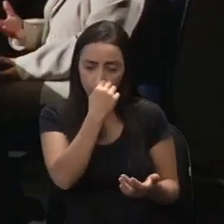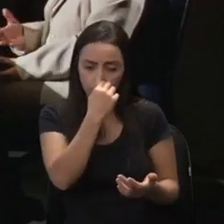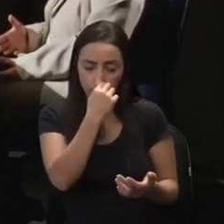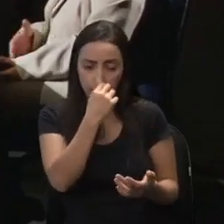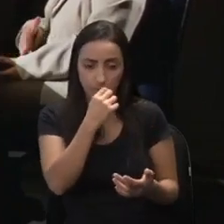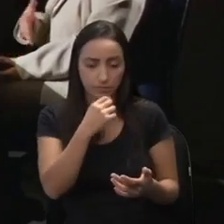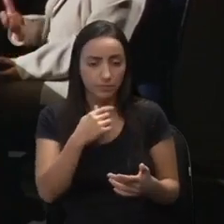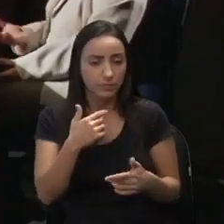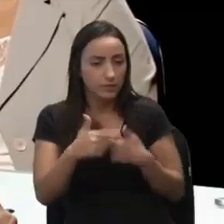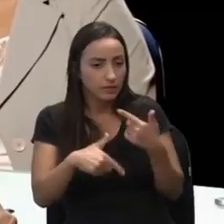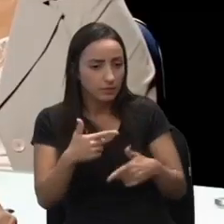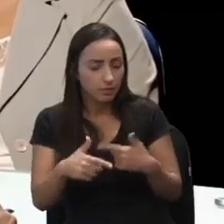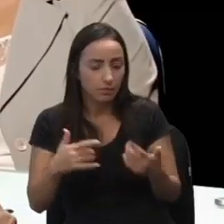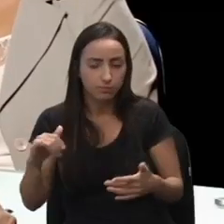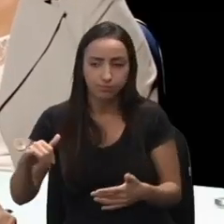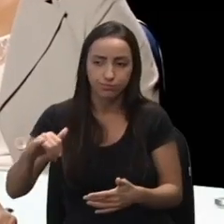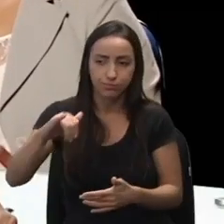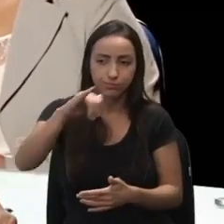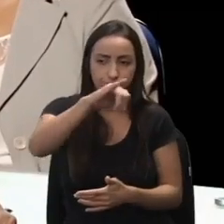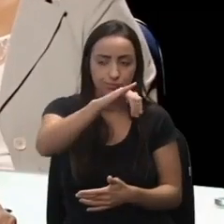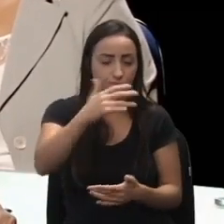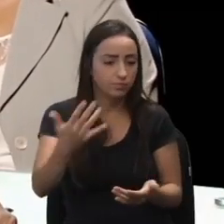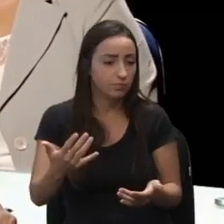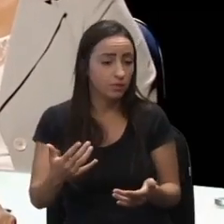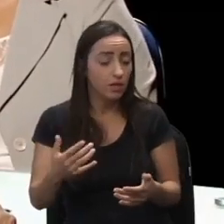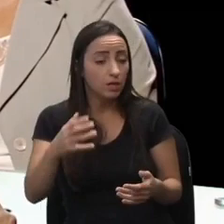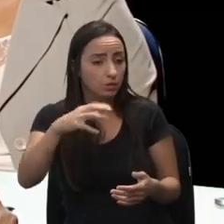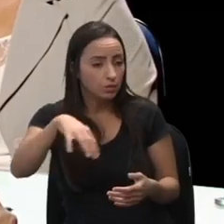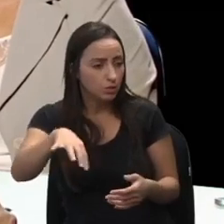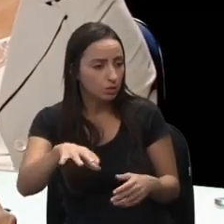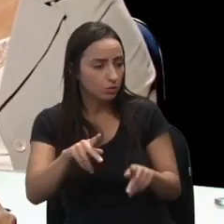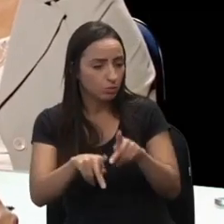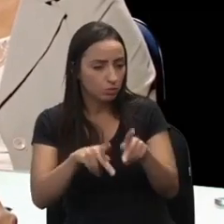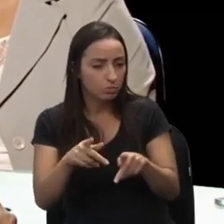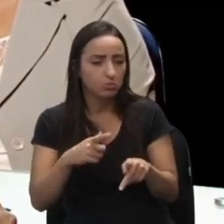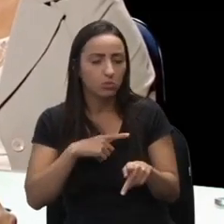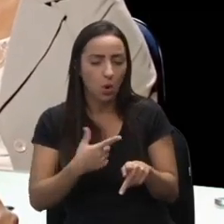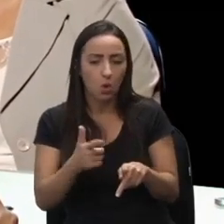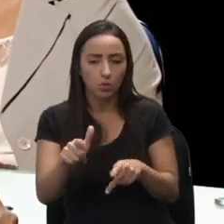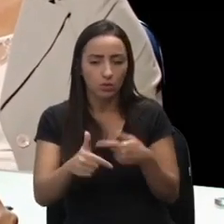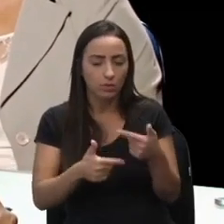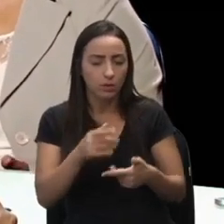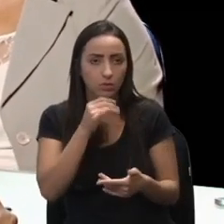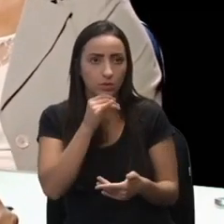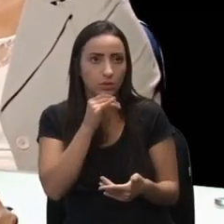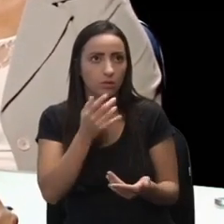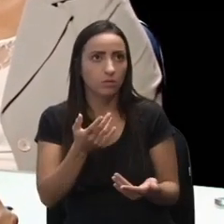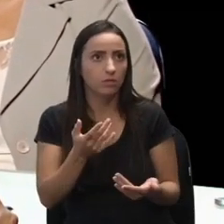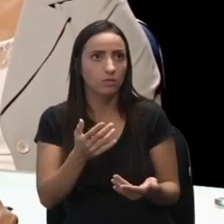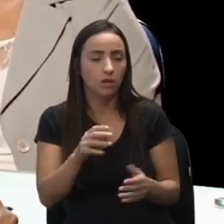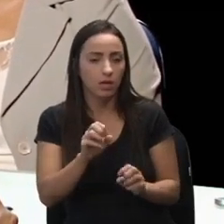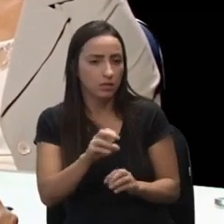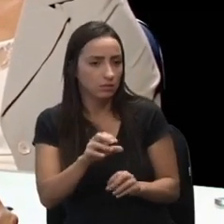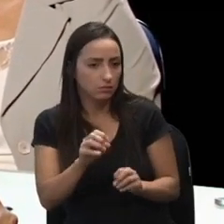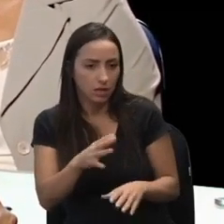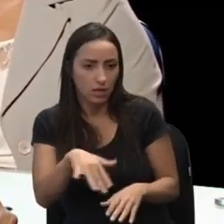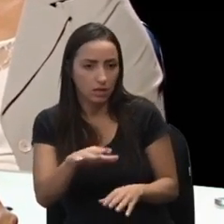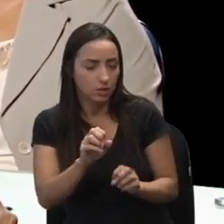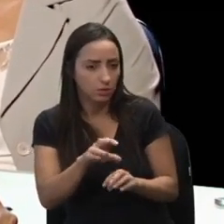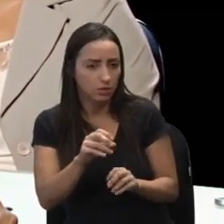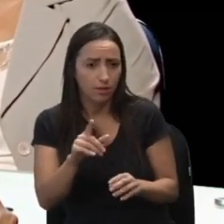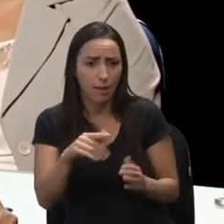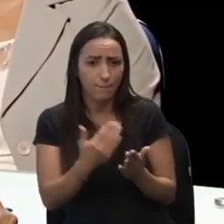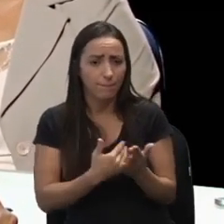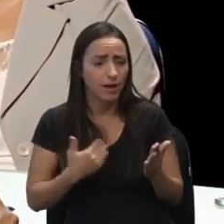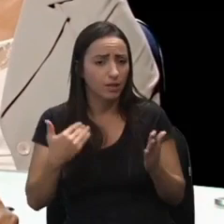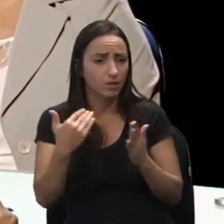funcionários da companhia aérea. E no setor público existem outros trabalhos, como, por exemplo, a área da educação, que é a